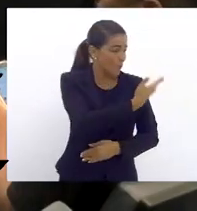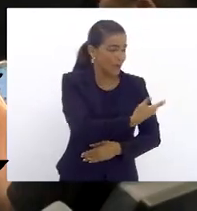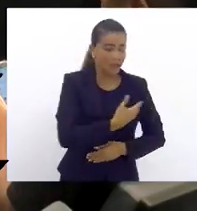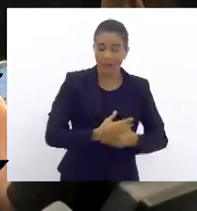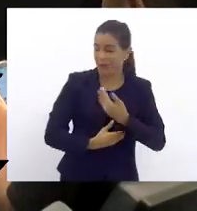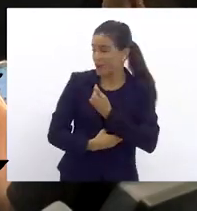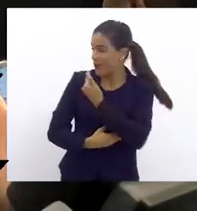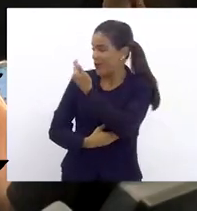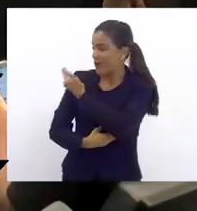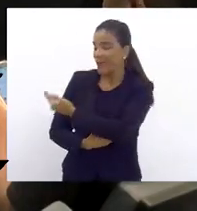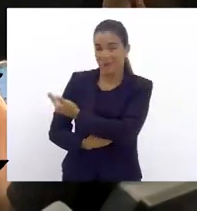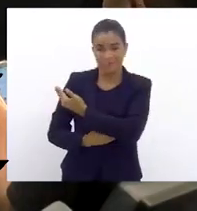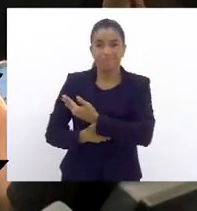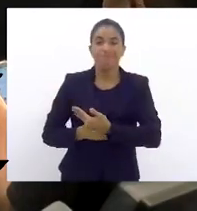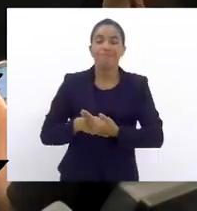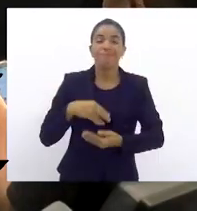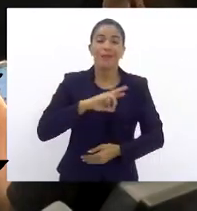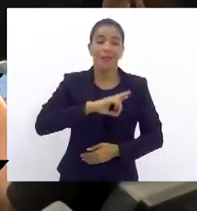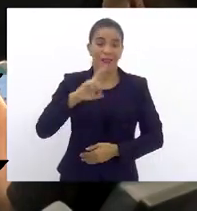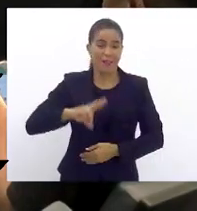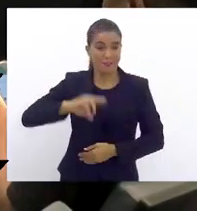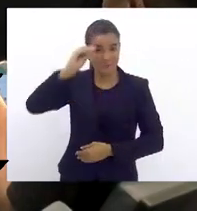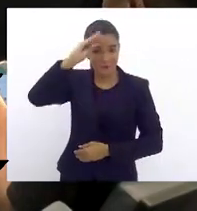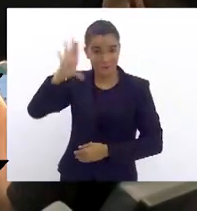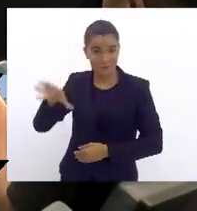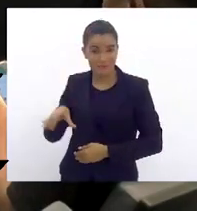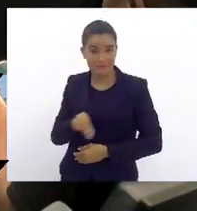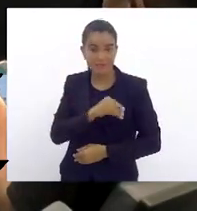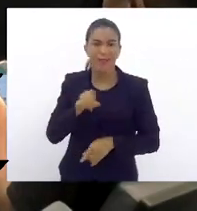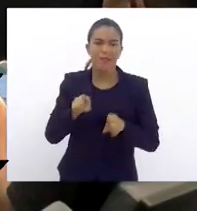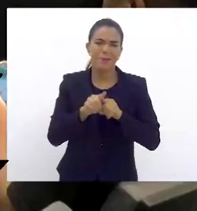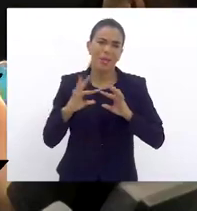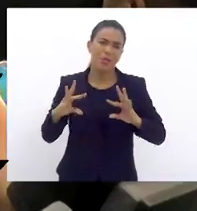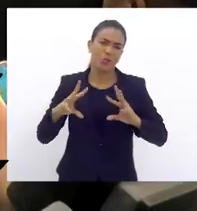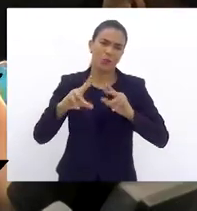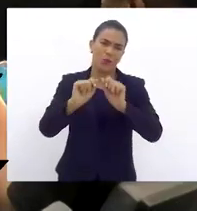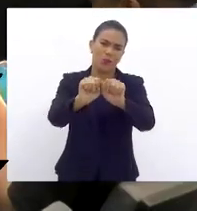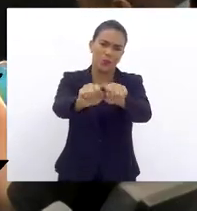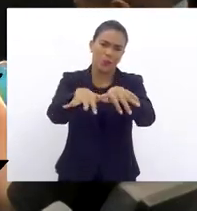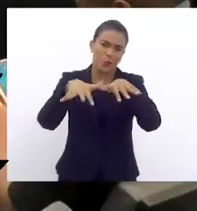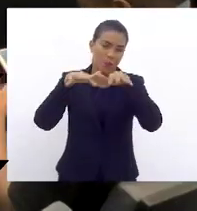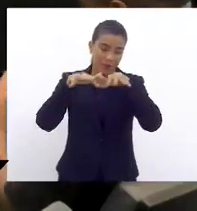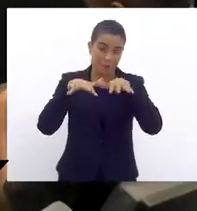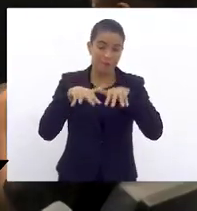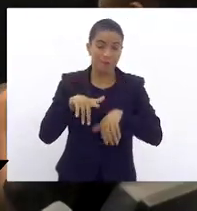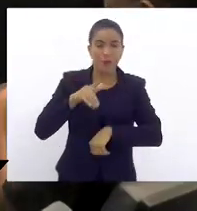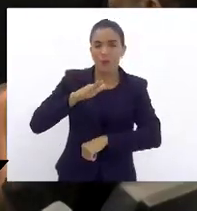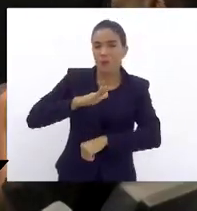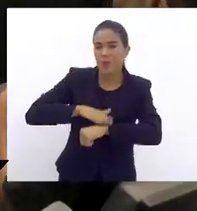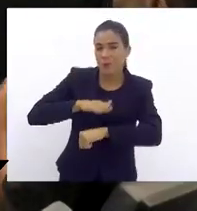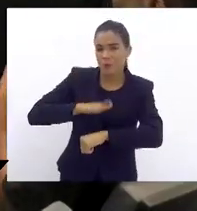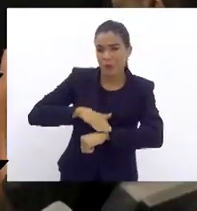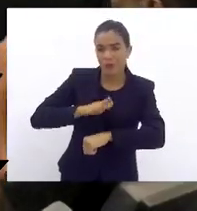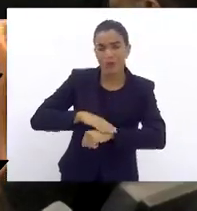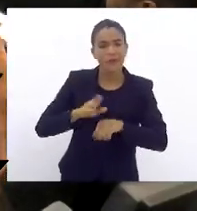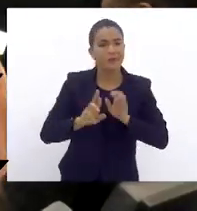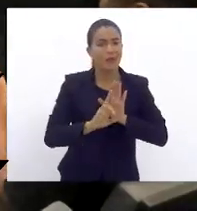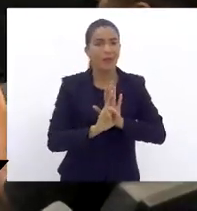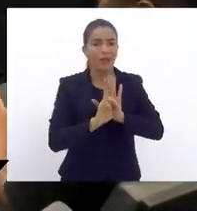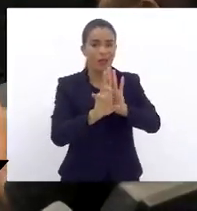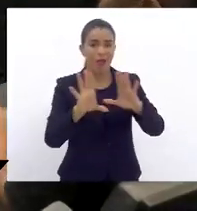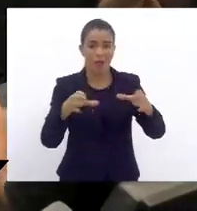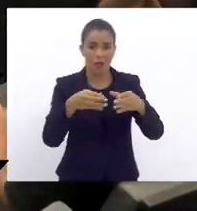das religiões de matriz africana e a todos os presentes no momento eu estou representando